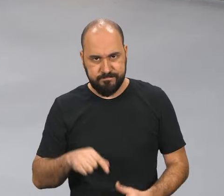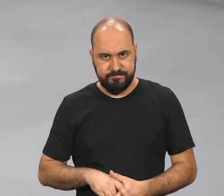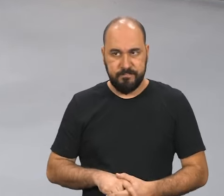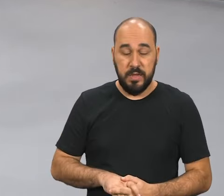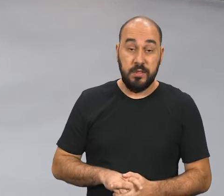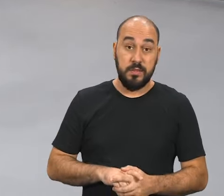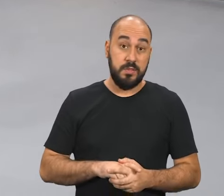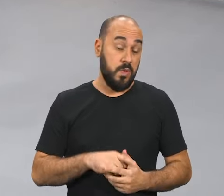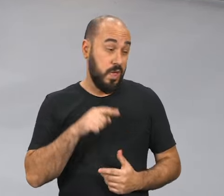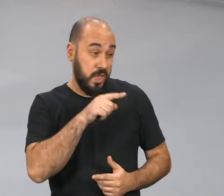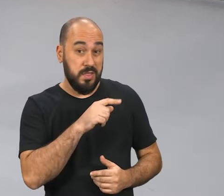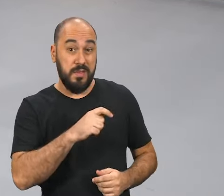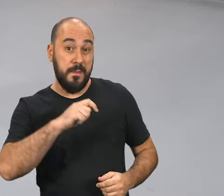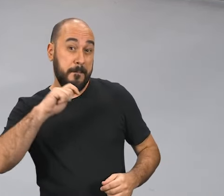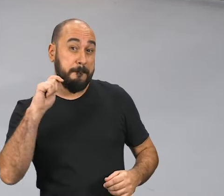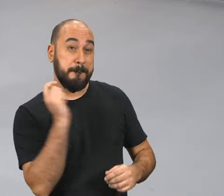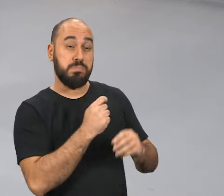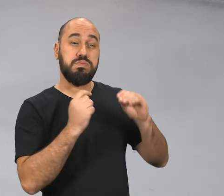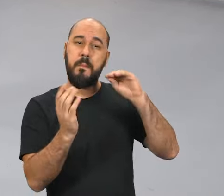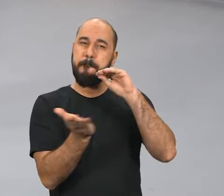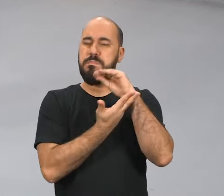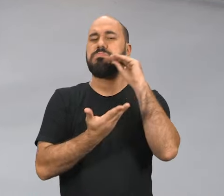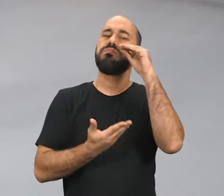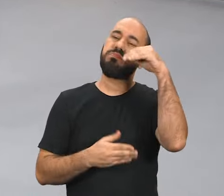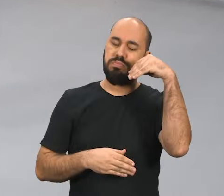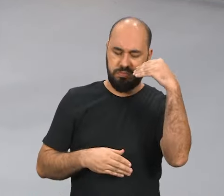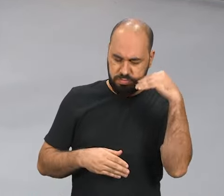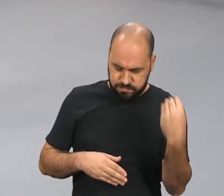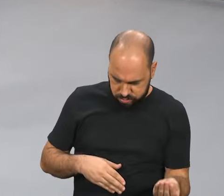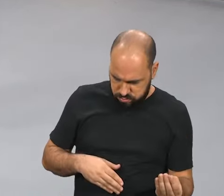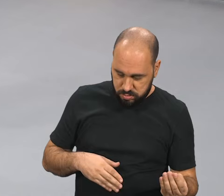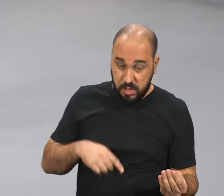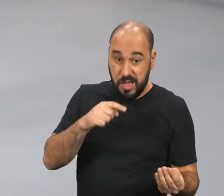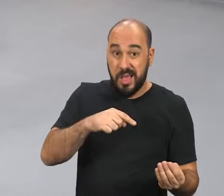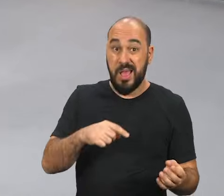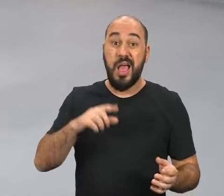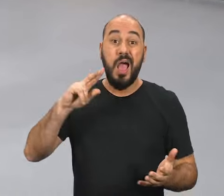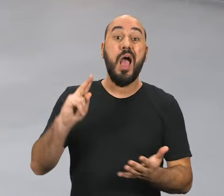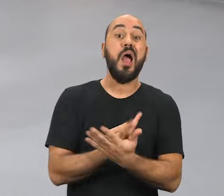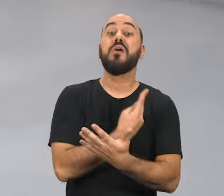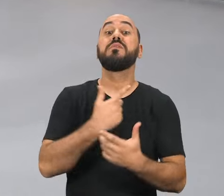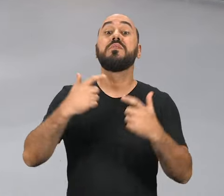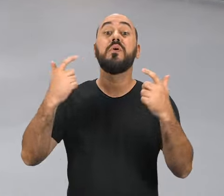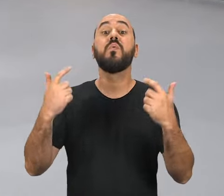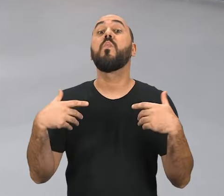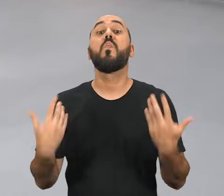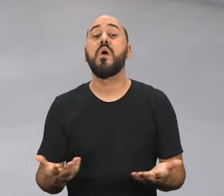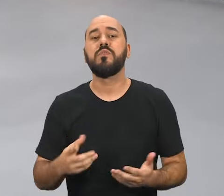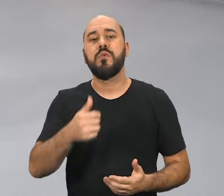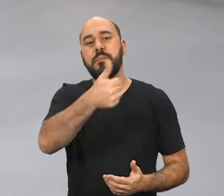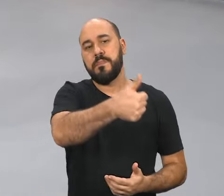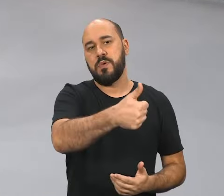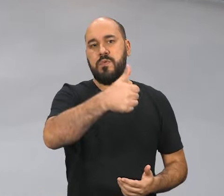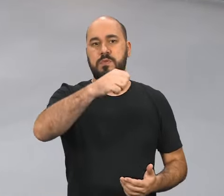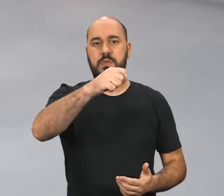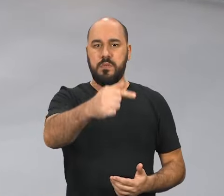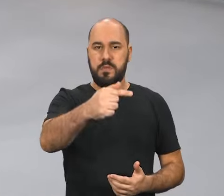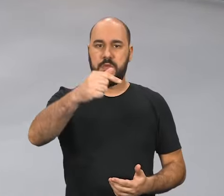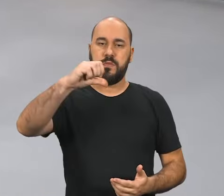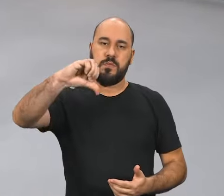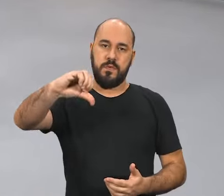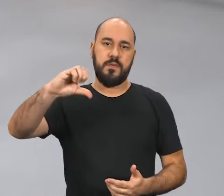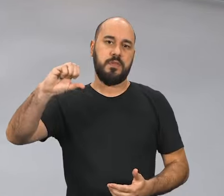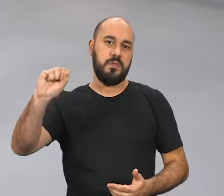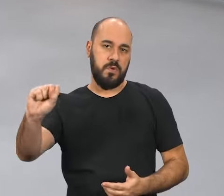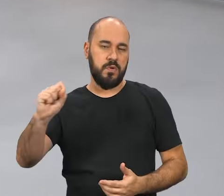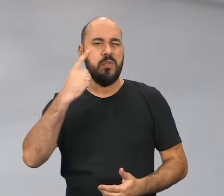mortal. E esse golpe mortal aconteceu em 1798. Veja, vou repetir para você aqui um cronograma